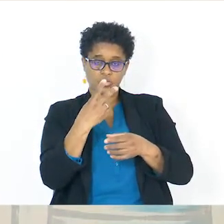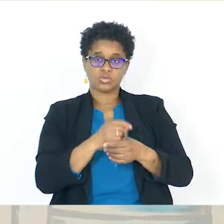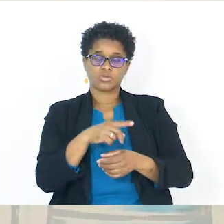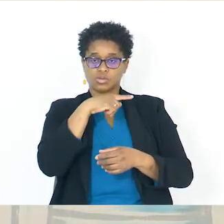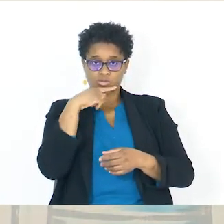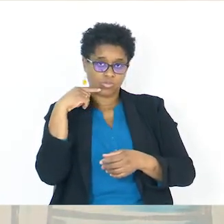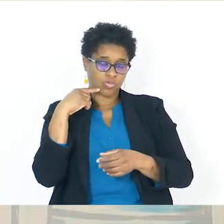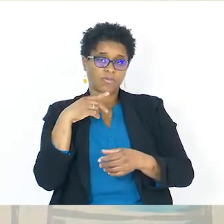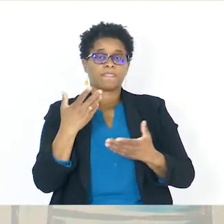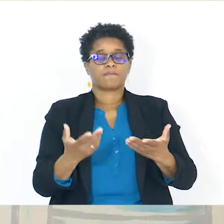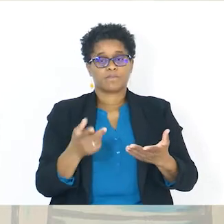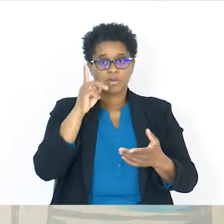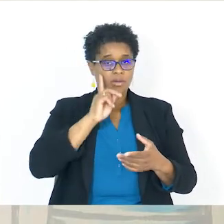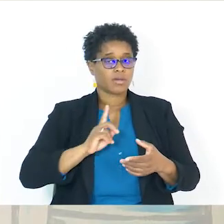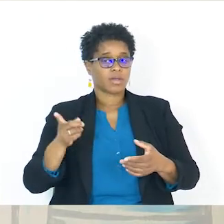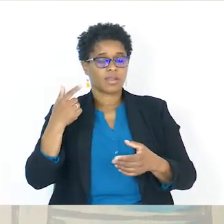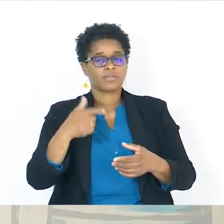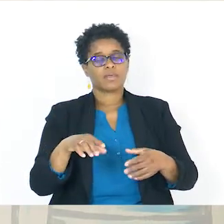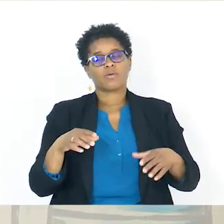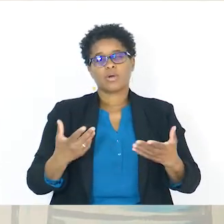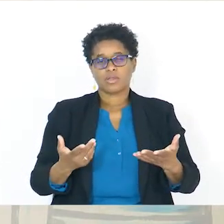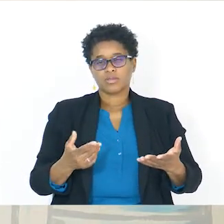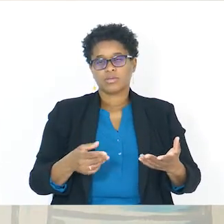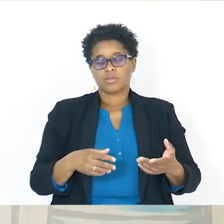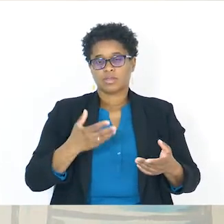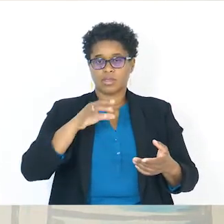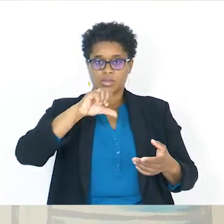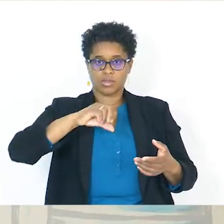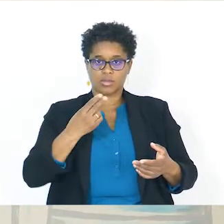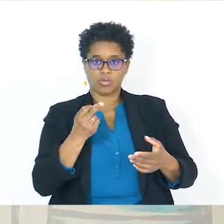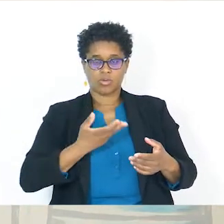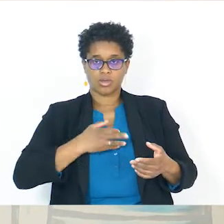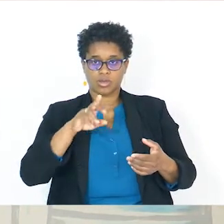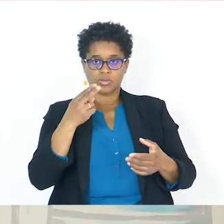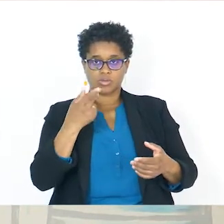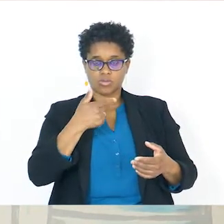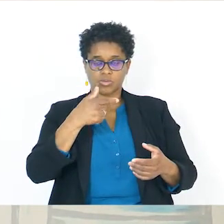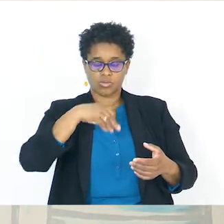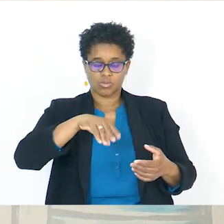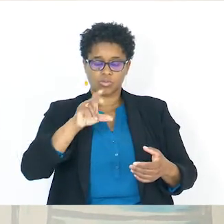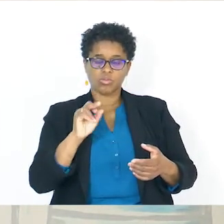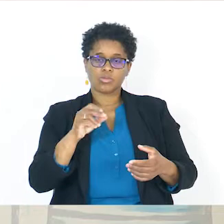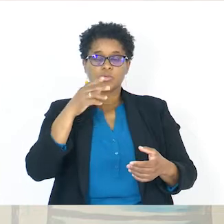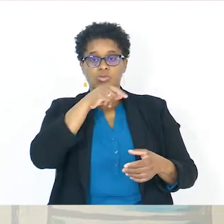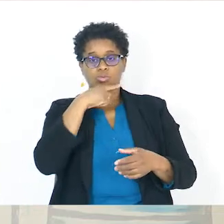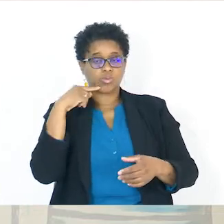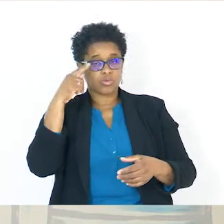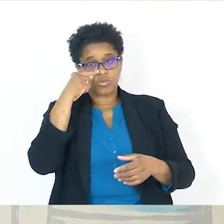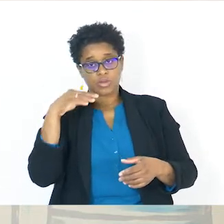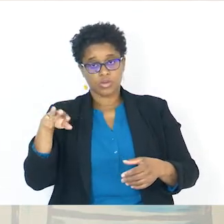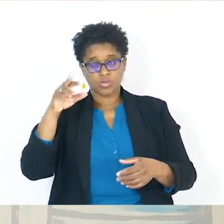de 2 bolos. Por isso ela tem quanto? Tem o quádruplo do bolo do menino Rui. Tem